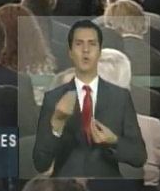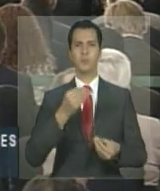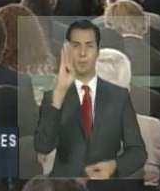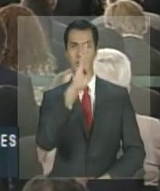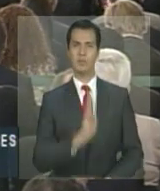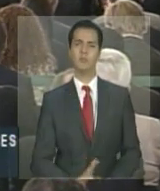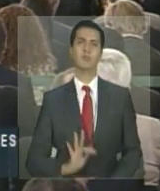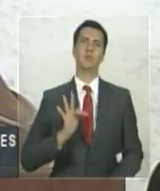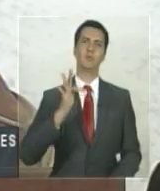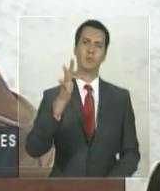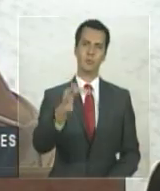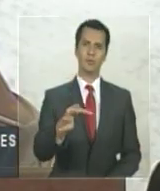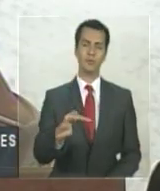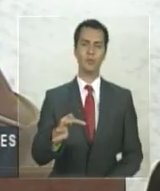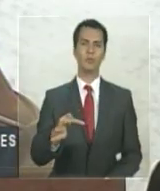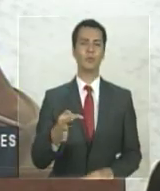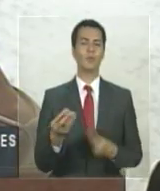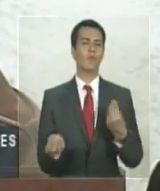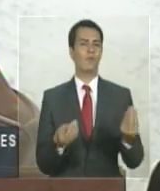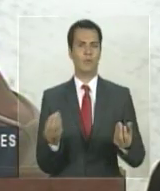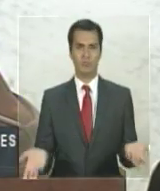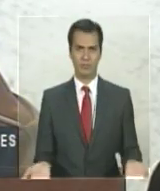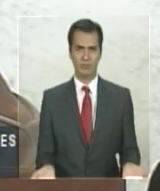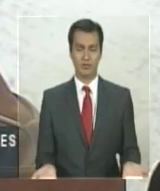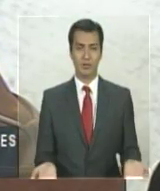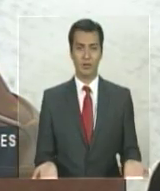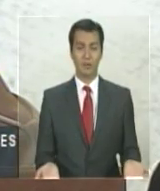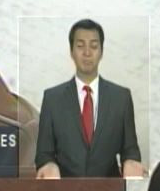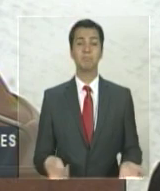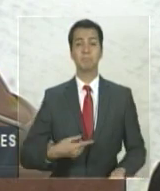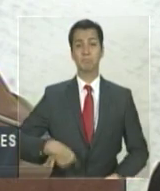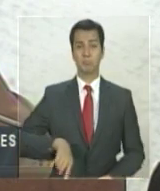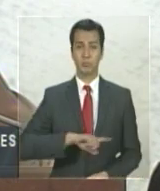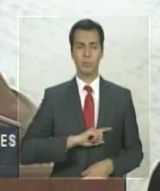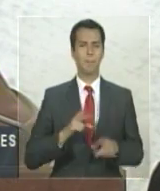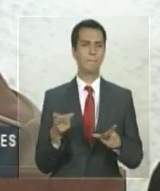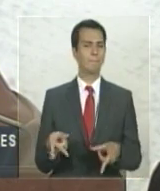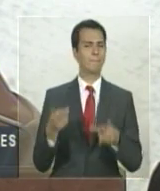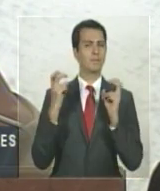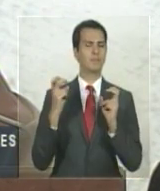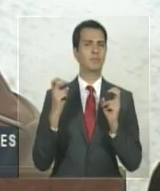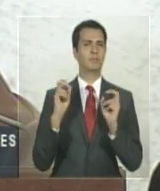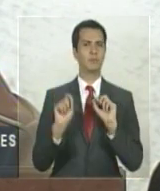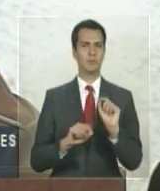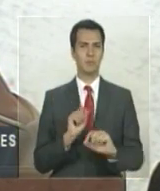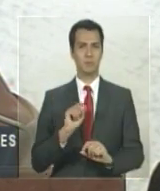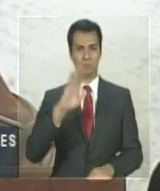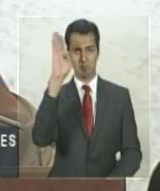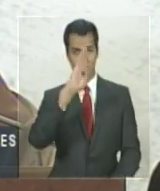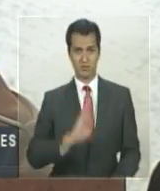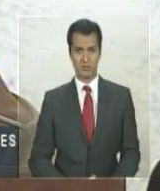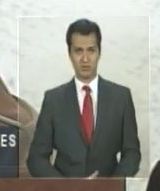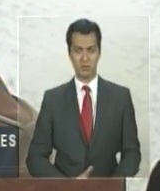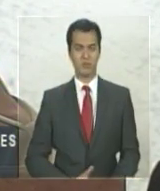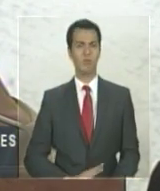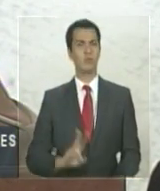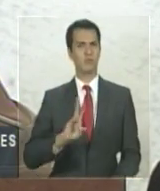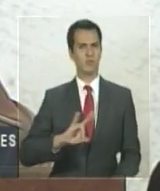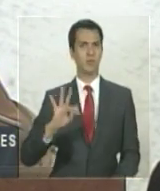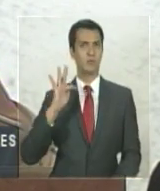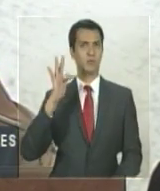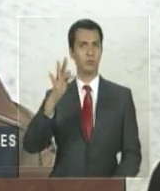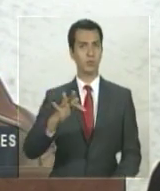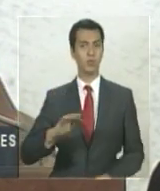está surgindo. Nós percebemos que esse Brasil é um Brasil que vai enfrentar